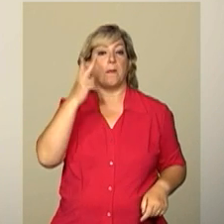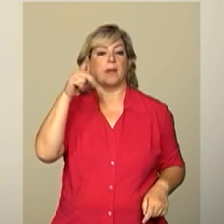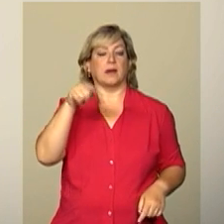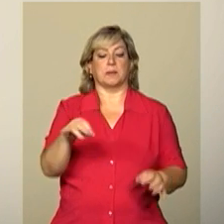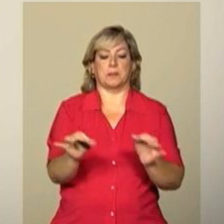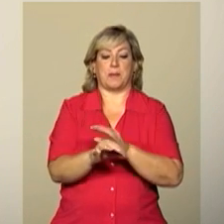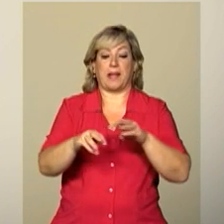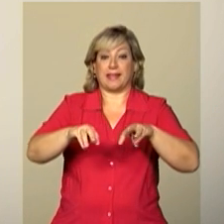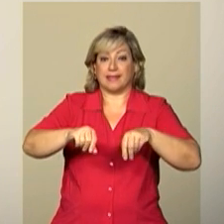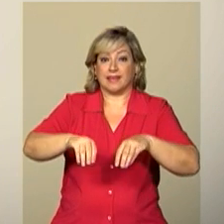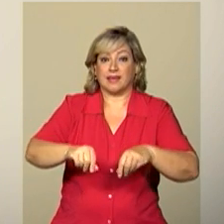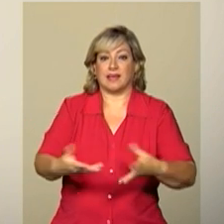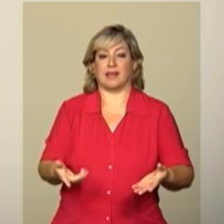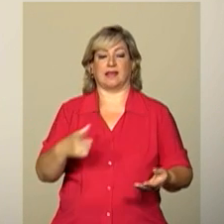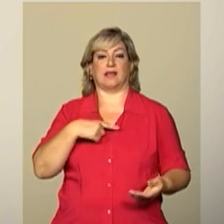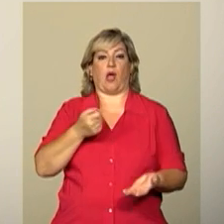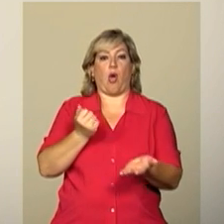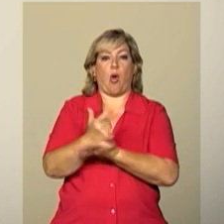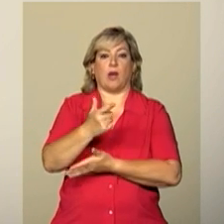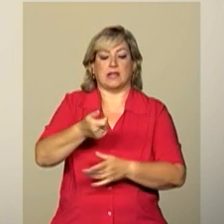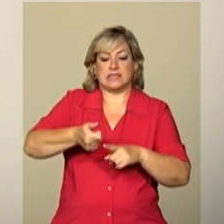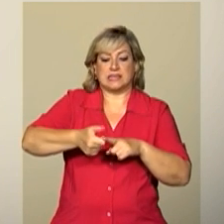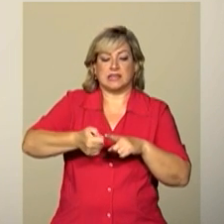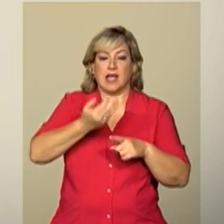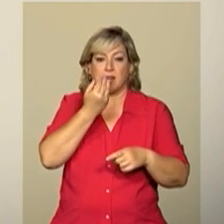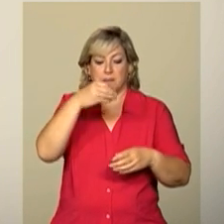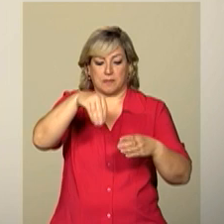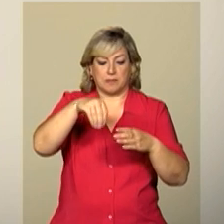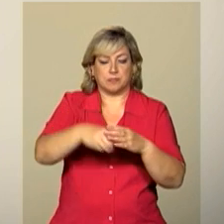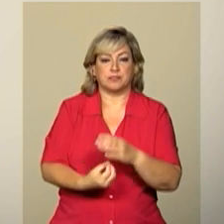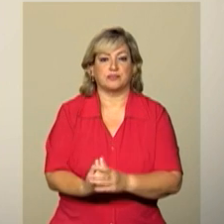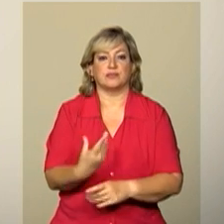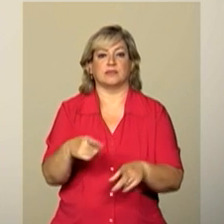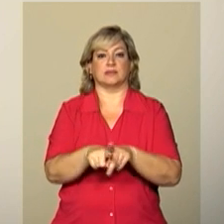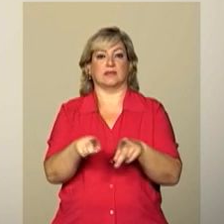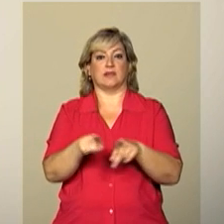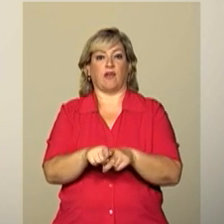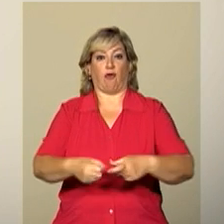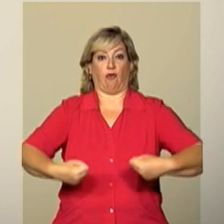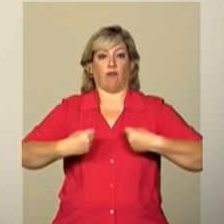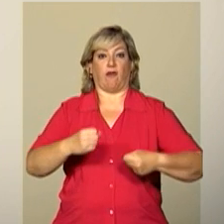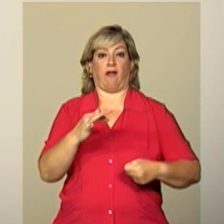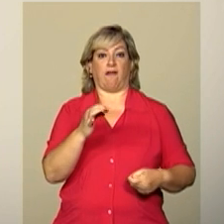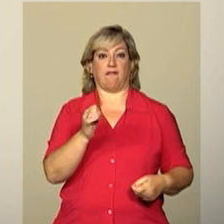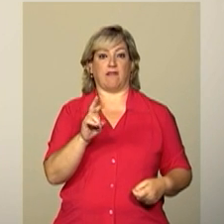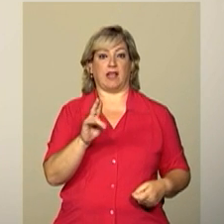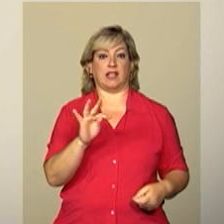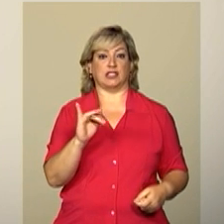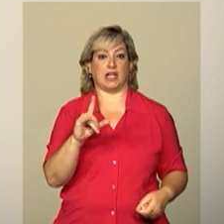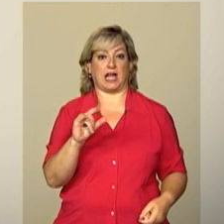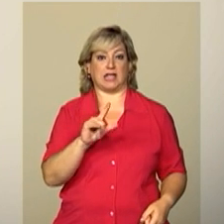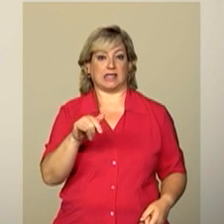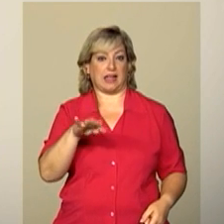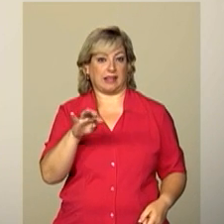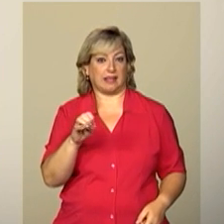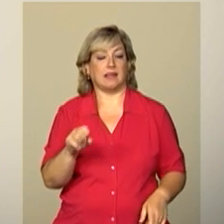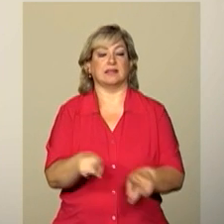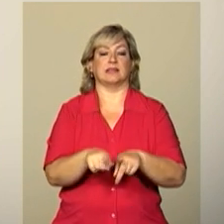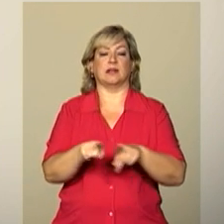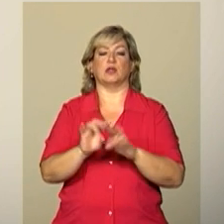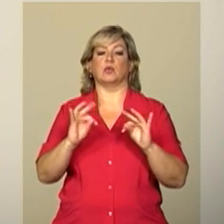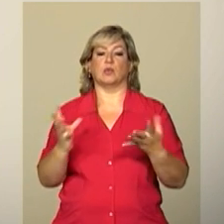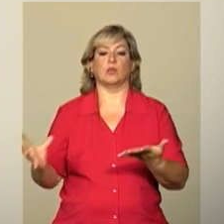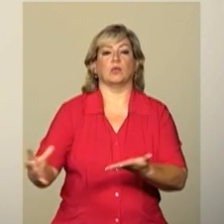preparar a terra para comprar sementes para comprar os fertilizantes e depois para fazer todo o processo de